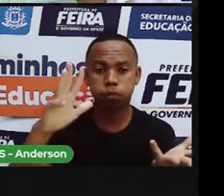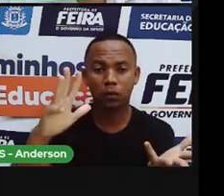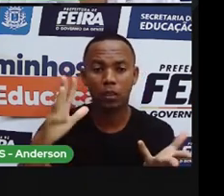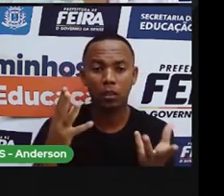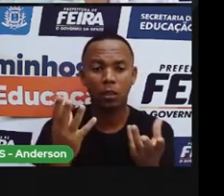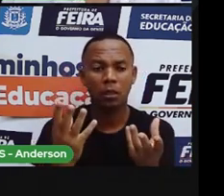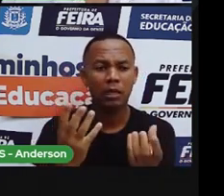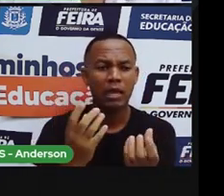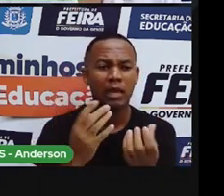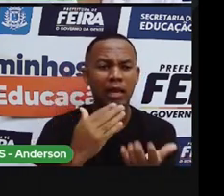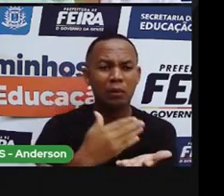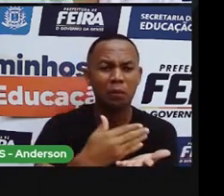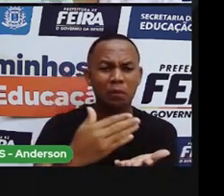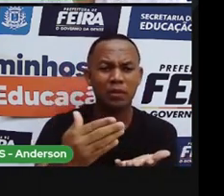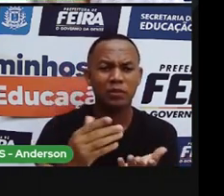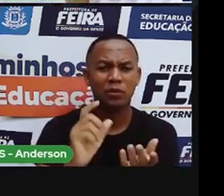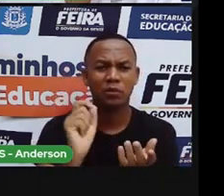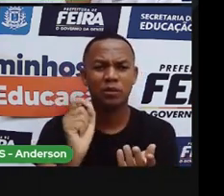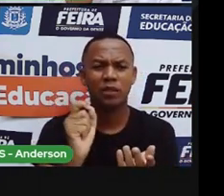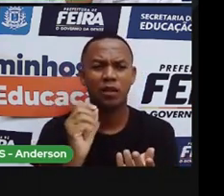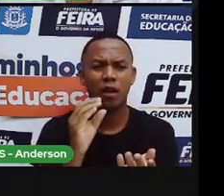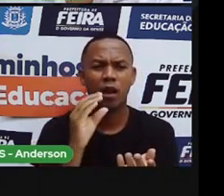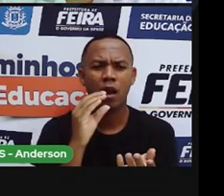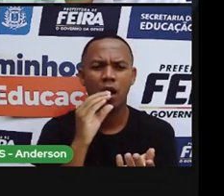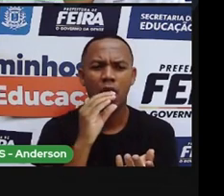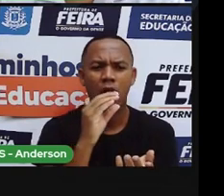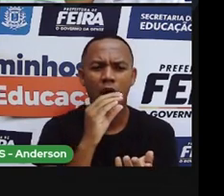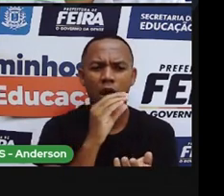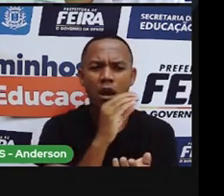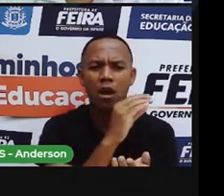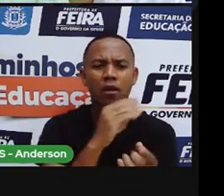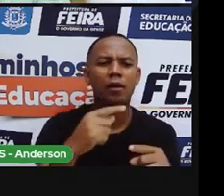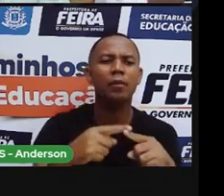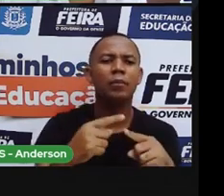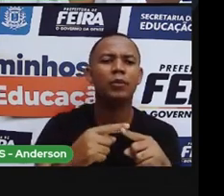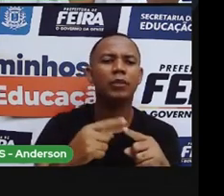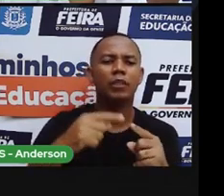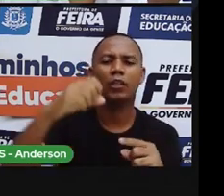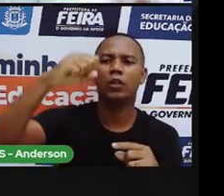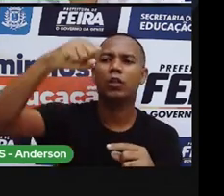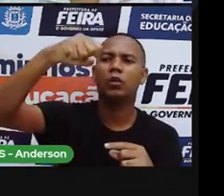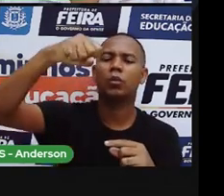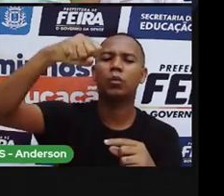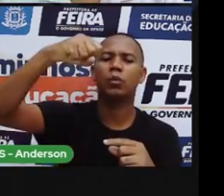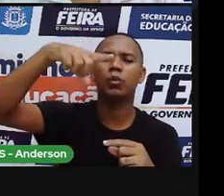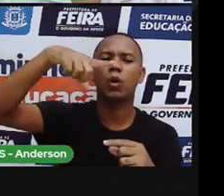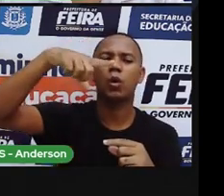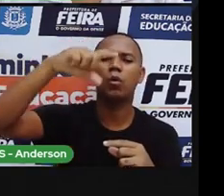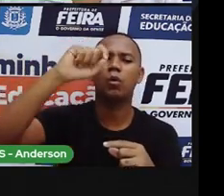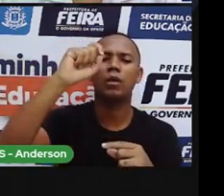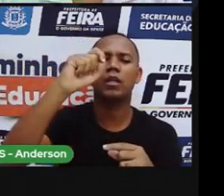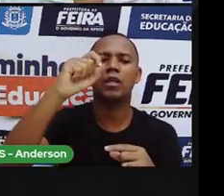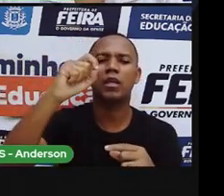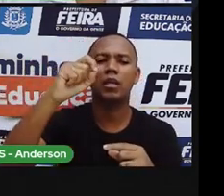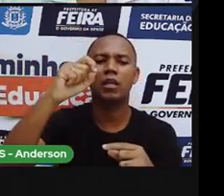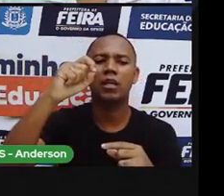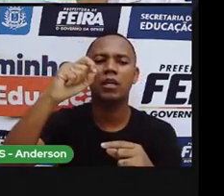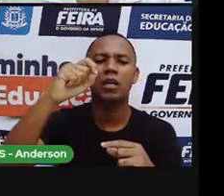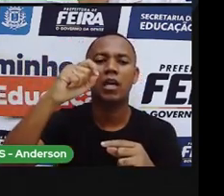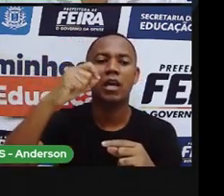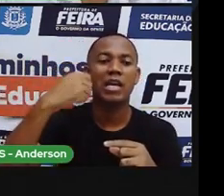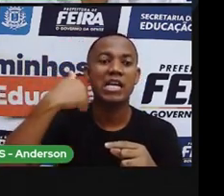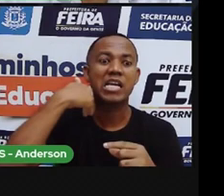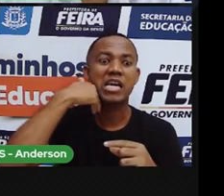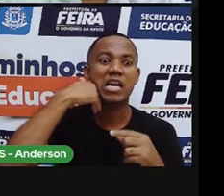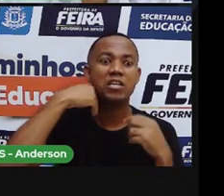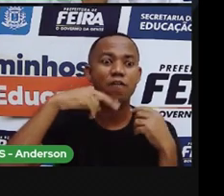super aquecida. Ou seja, que explodiu? O Sol. Se isso aqui fazia parte do Sol, ele estava quente ou frio?